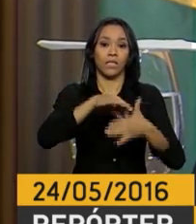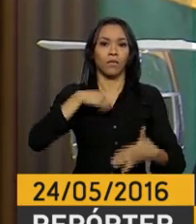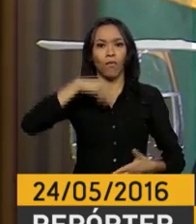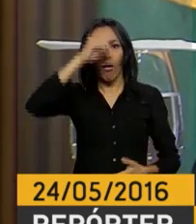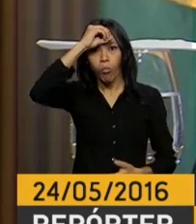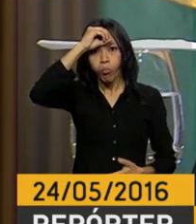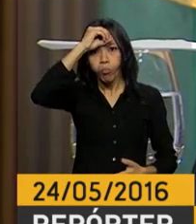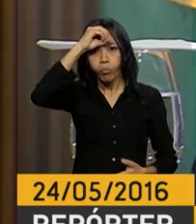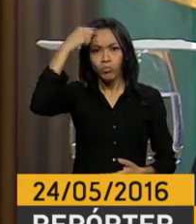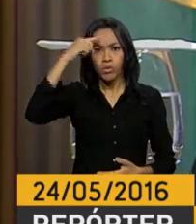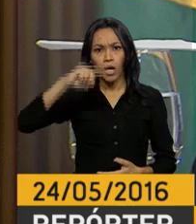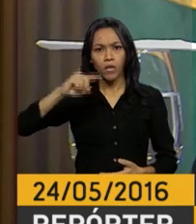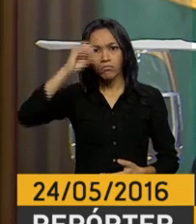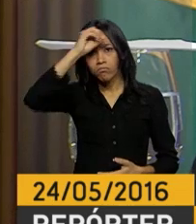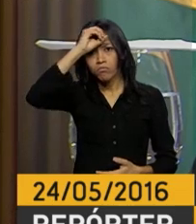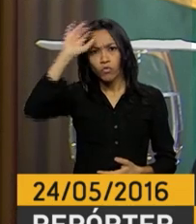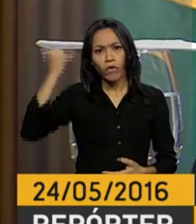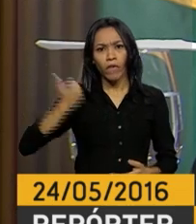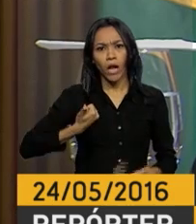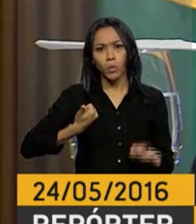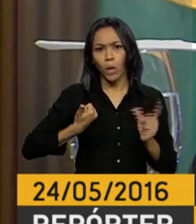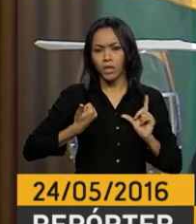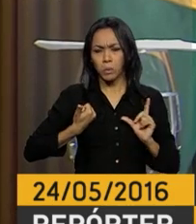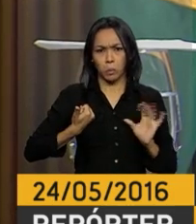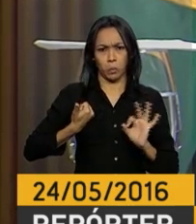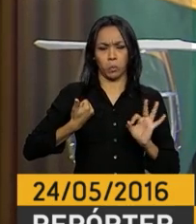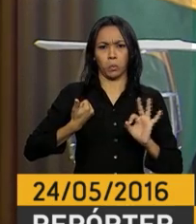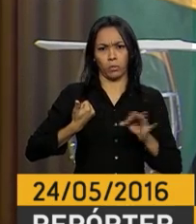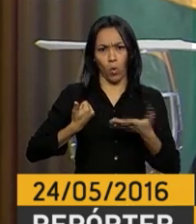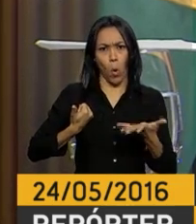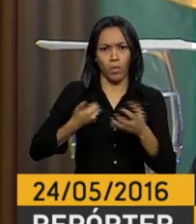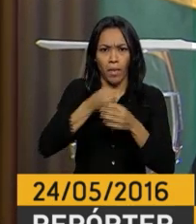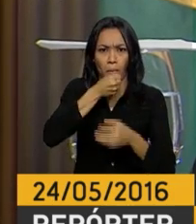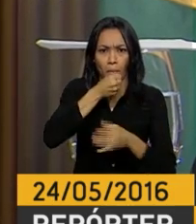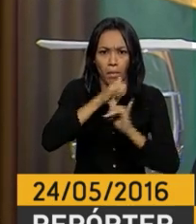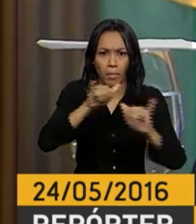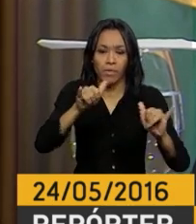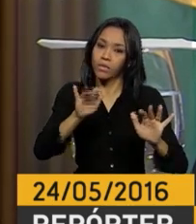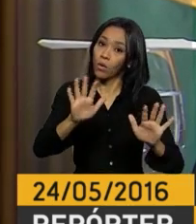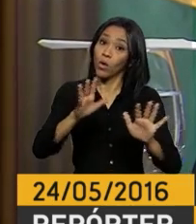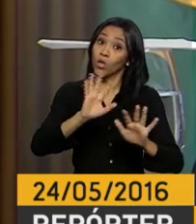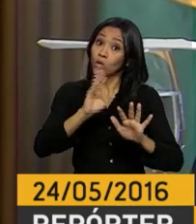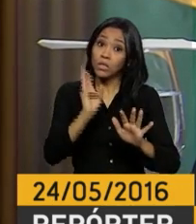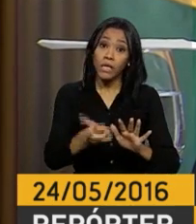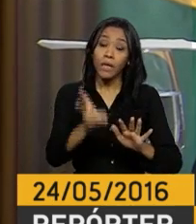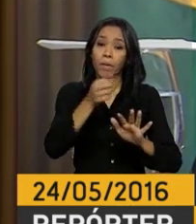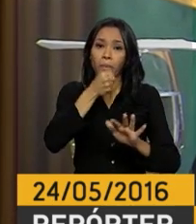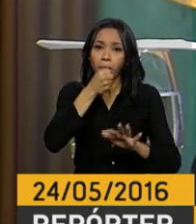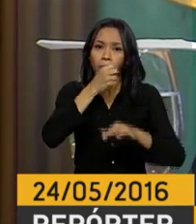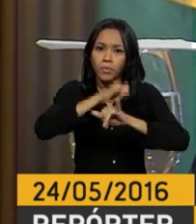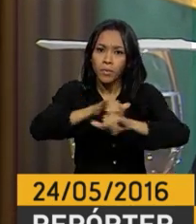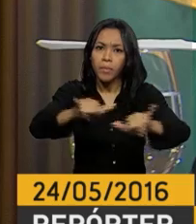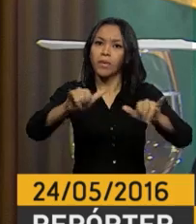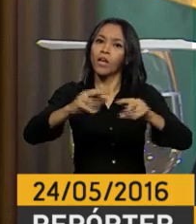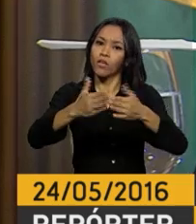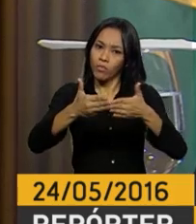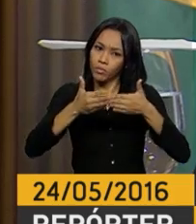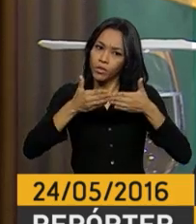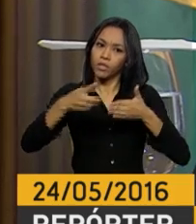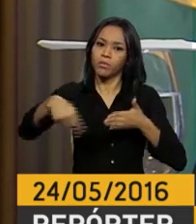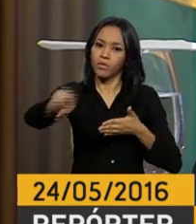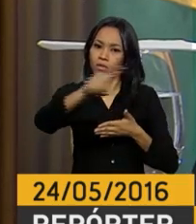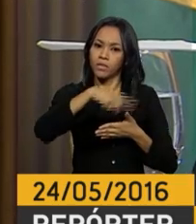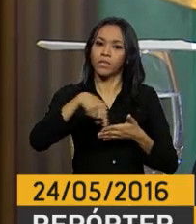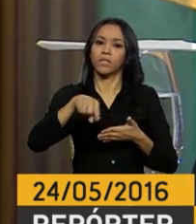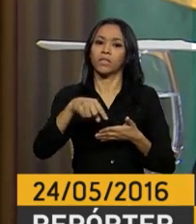sabendo disso, não é? Não foi comunicado. Então eu quero, toda e qualquer medida que venhamos a tomar, eu vou pedir aos senhores que cheguem